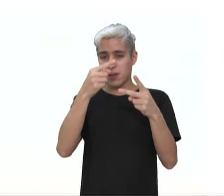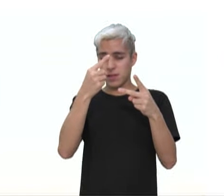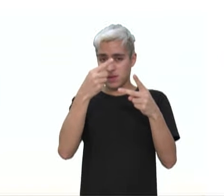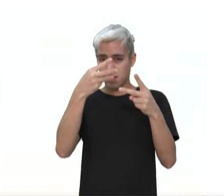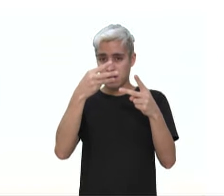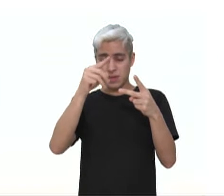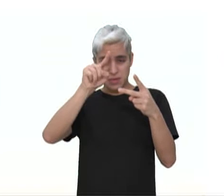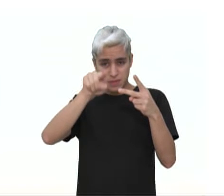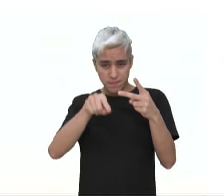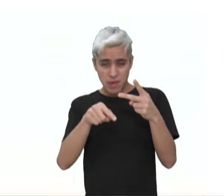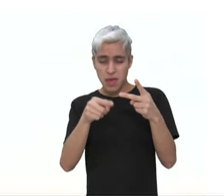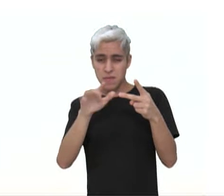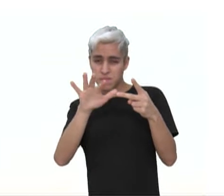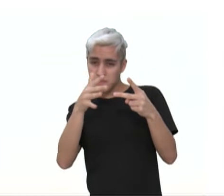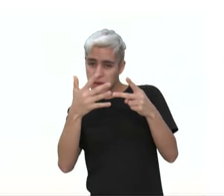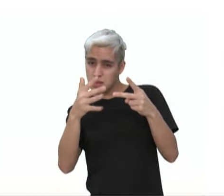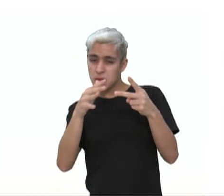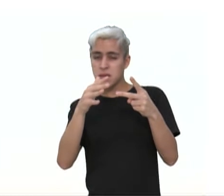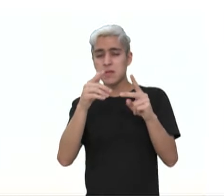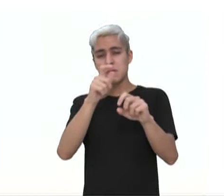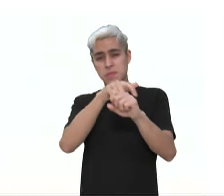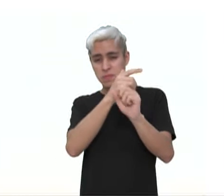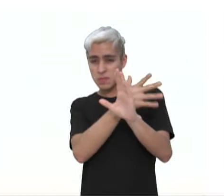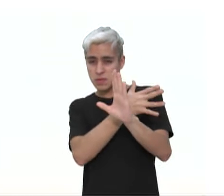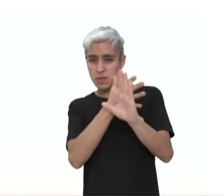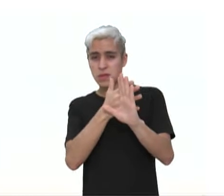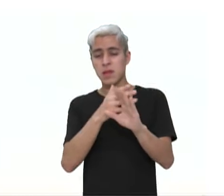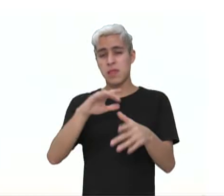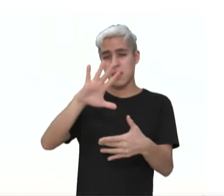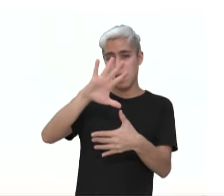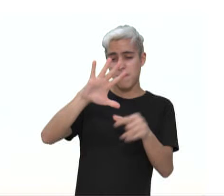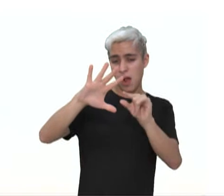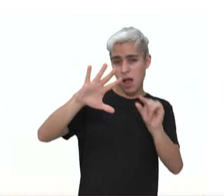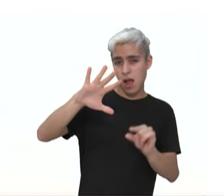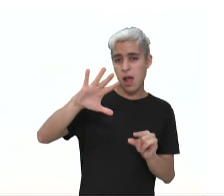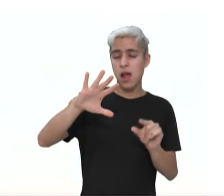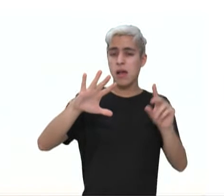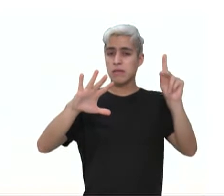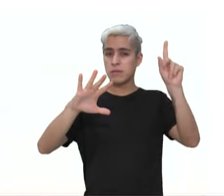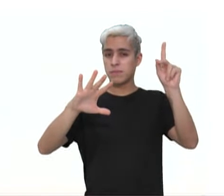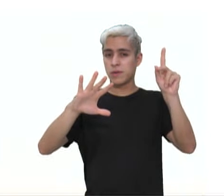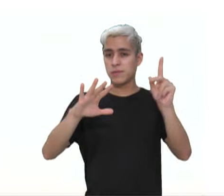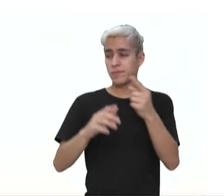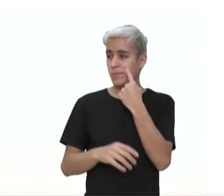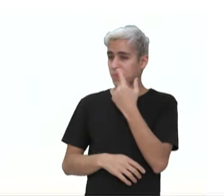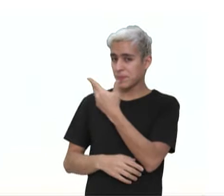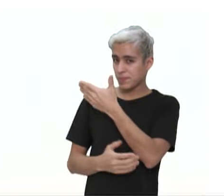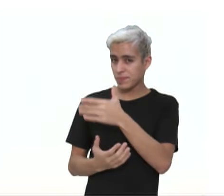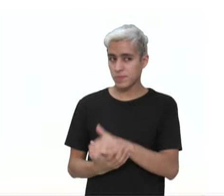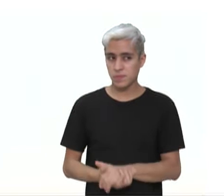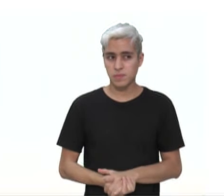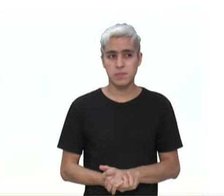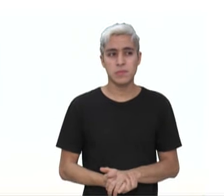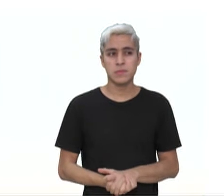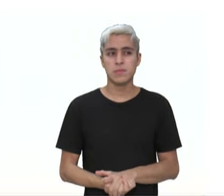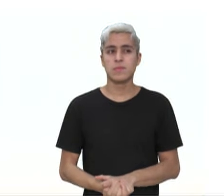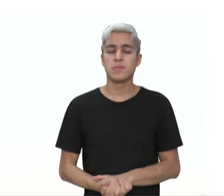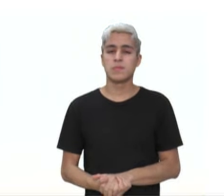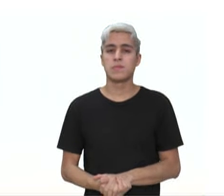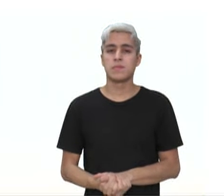13,5% mais ou menos ao longo do tempo, na América Espanhola, era formado pelos crioulos.